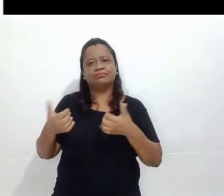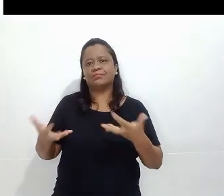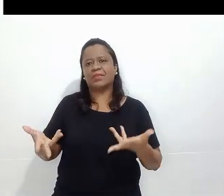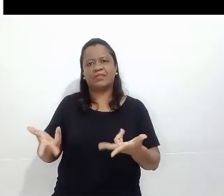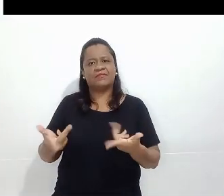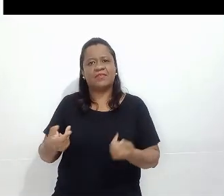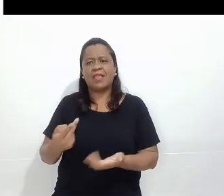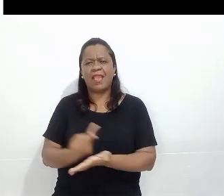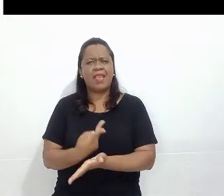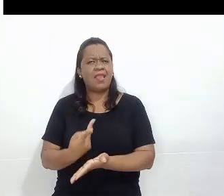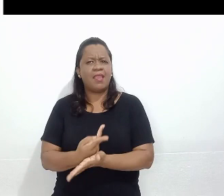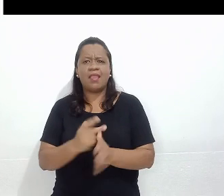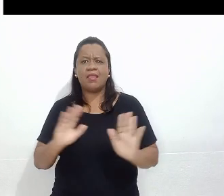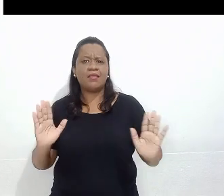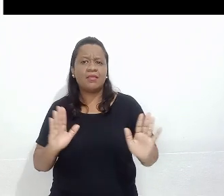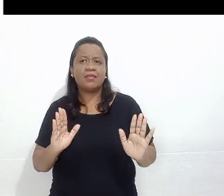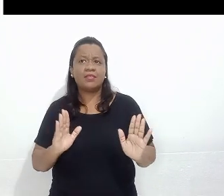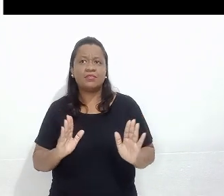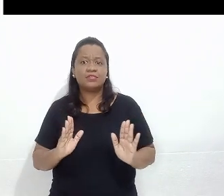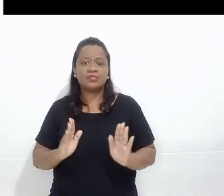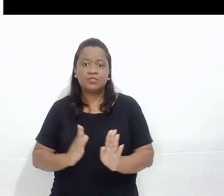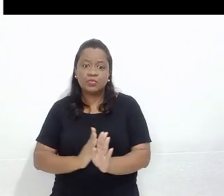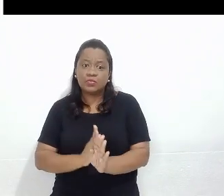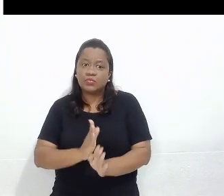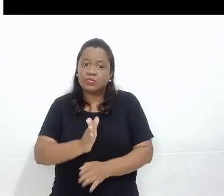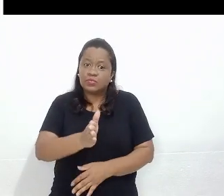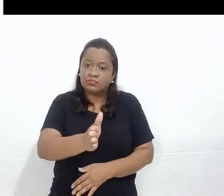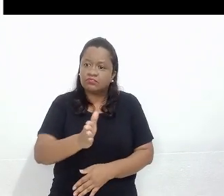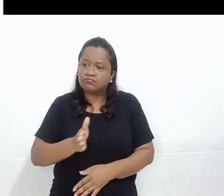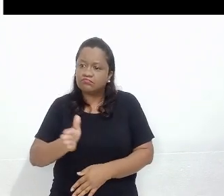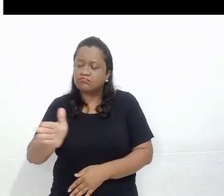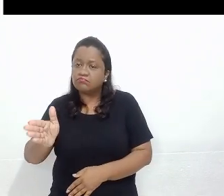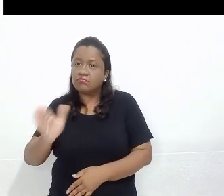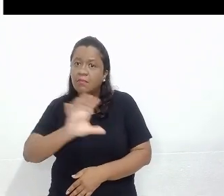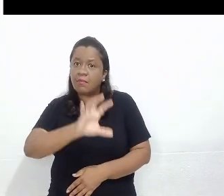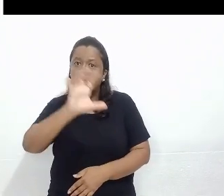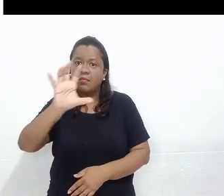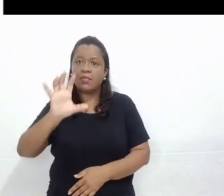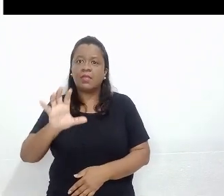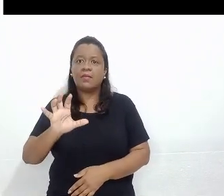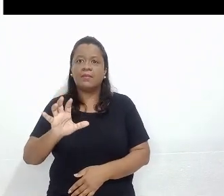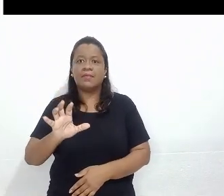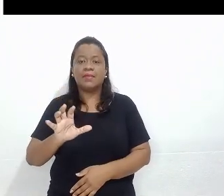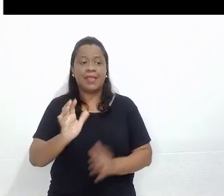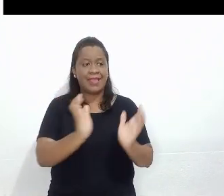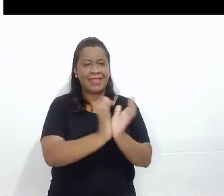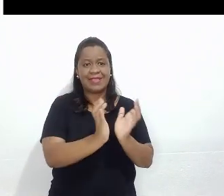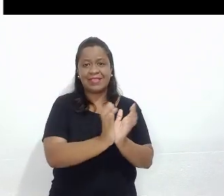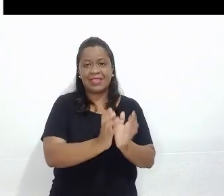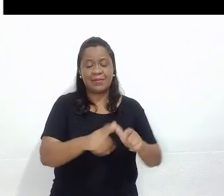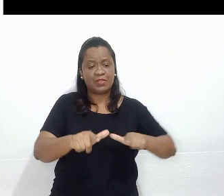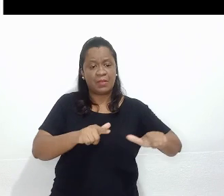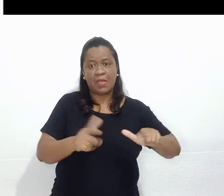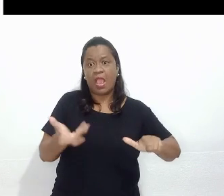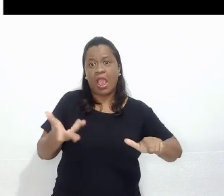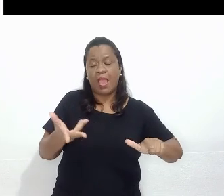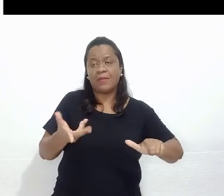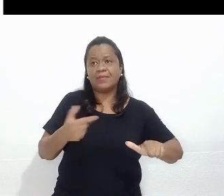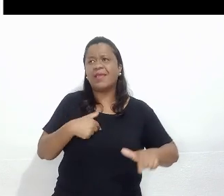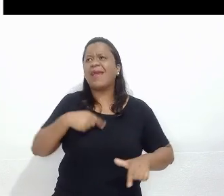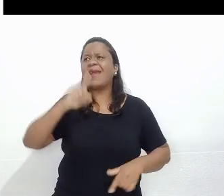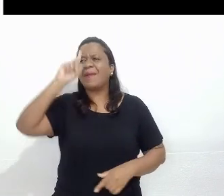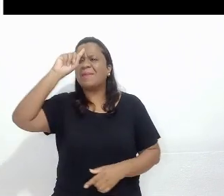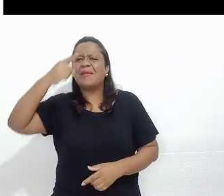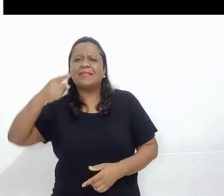como errar, é só seguir esse mapa. Então a equipe trabalha muito mais rápido do que ficar o diretor de fotografia, olha, bota ali,